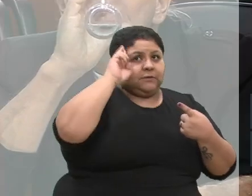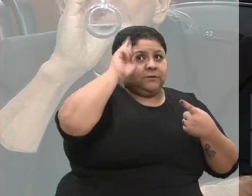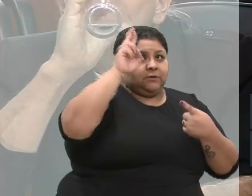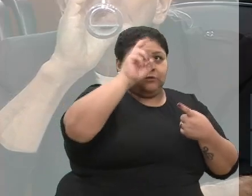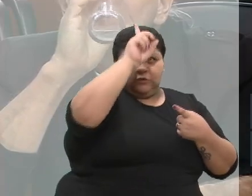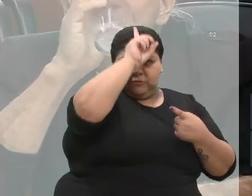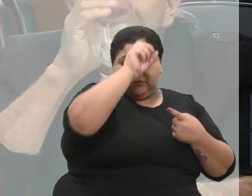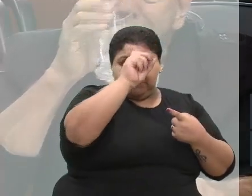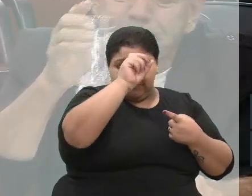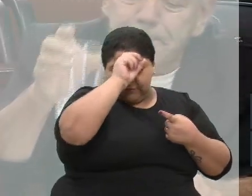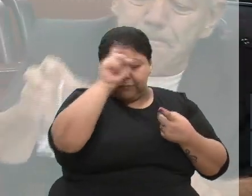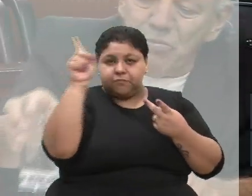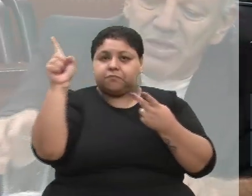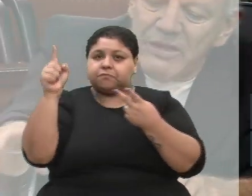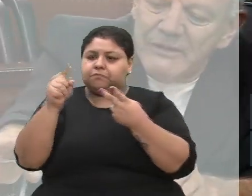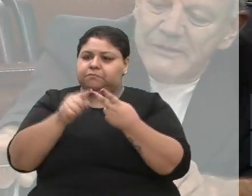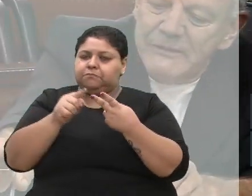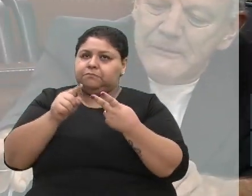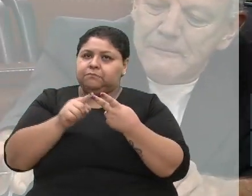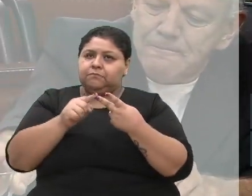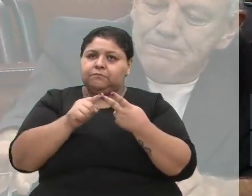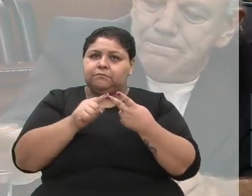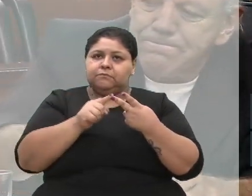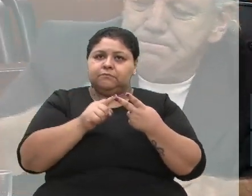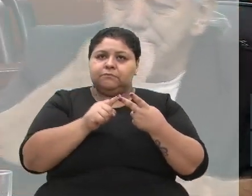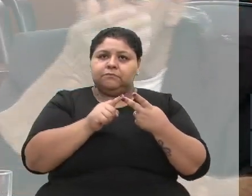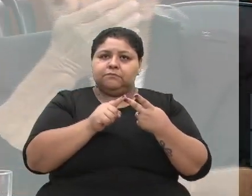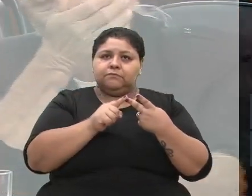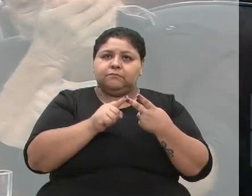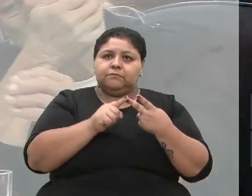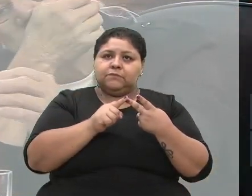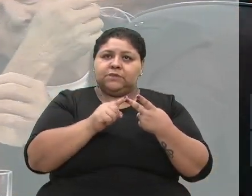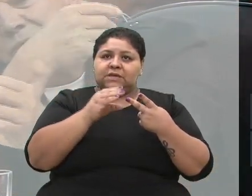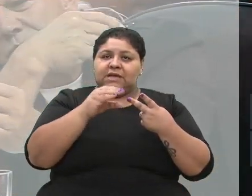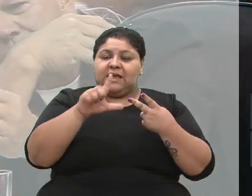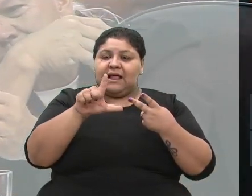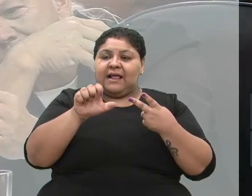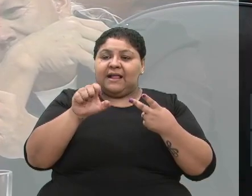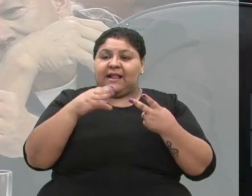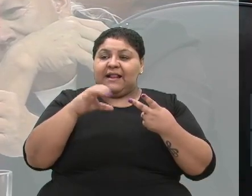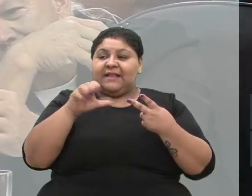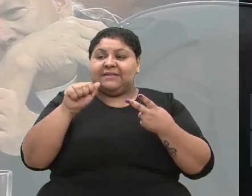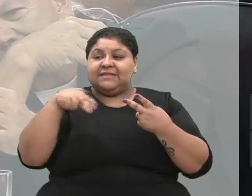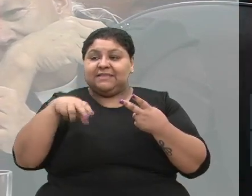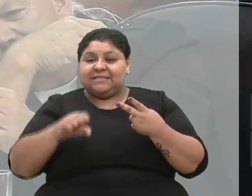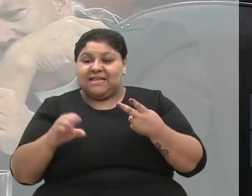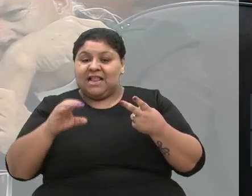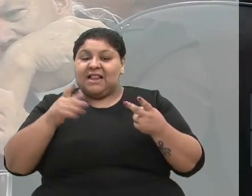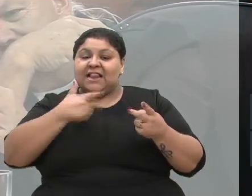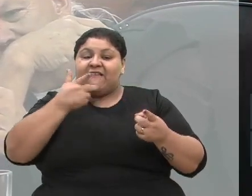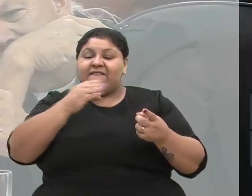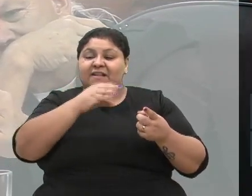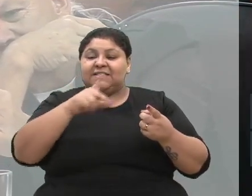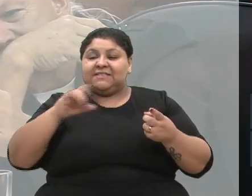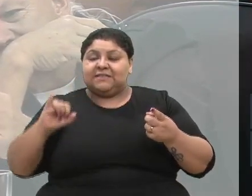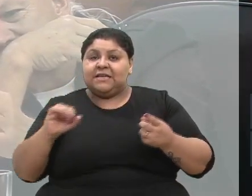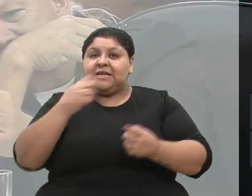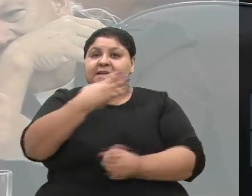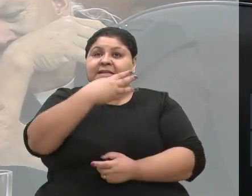Pompeia, tanto a Cleciane em depoimento na CPI, ela disse, em 30 de maio de